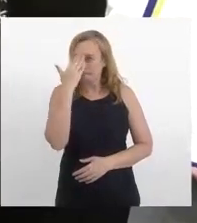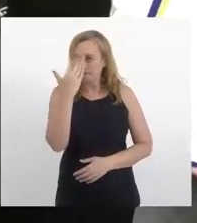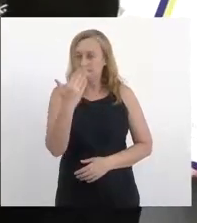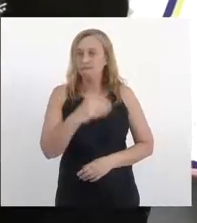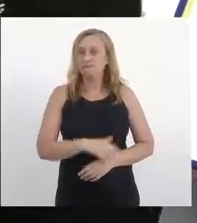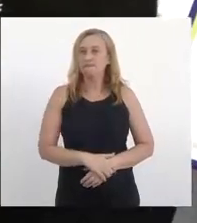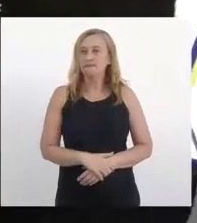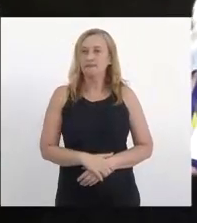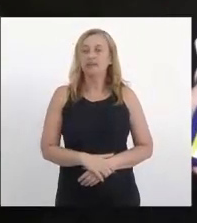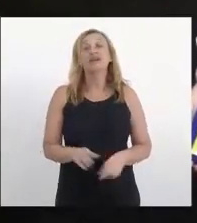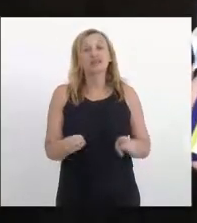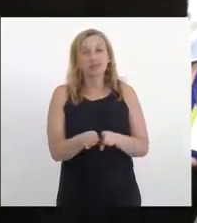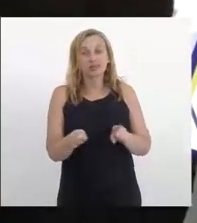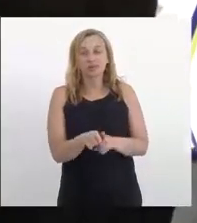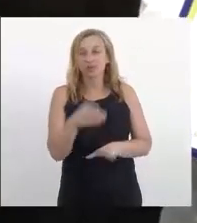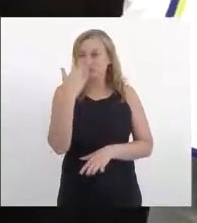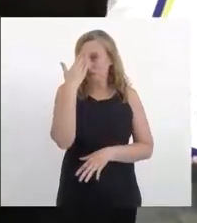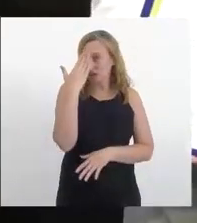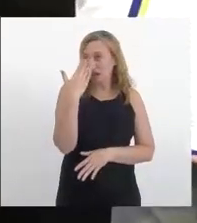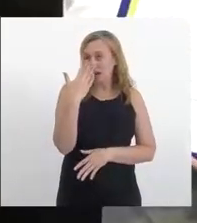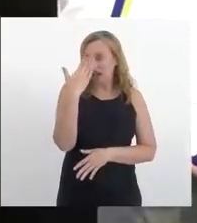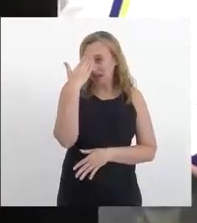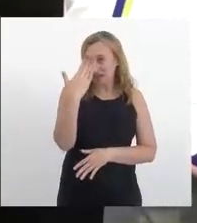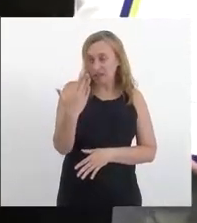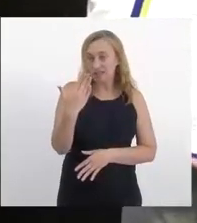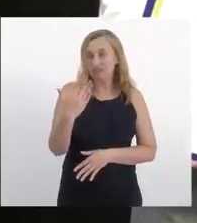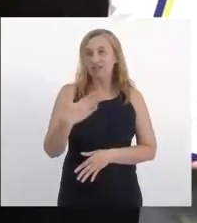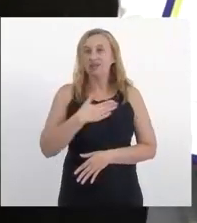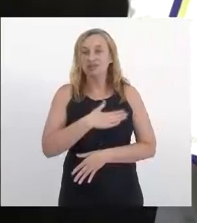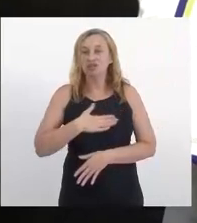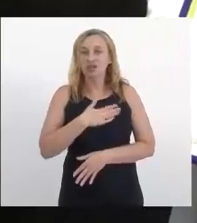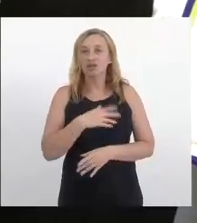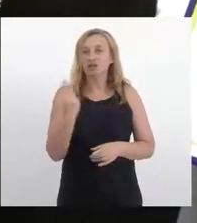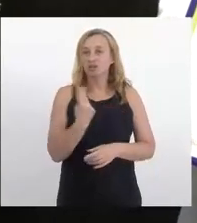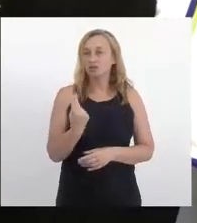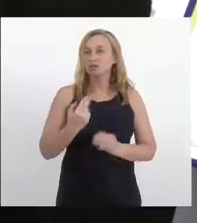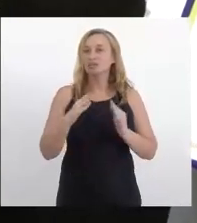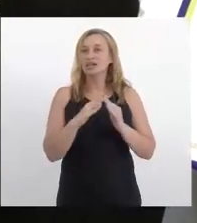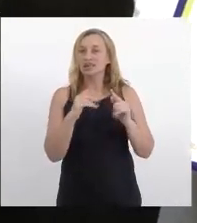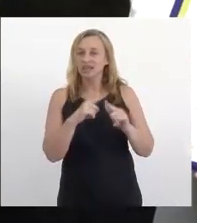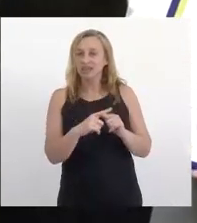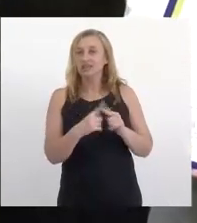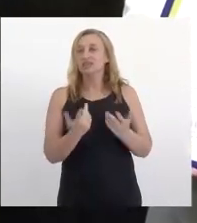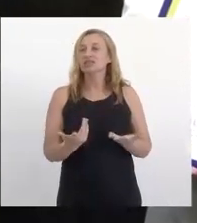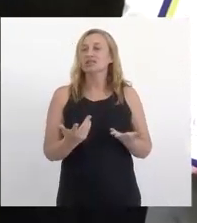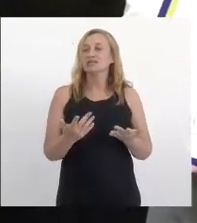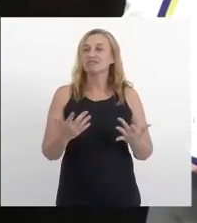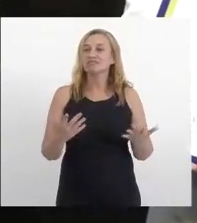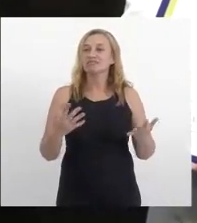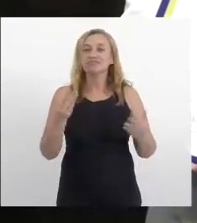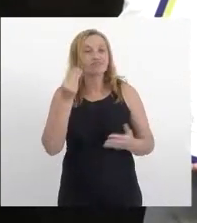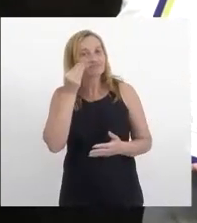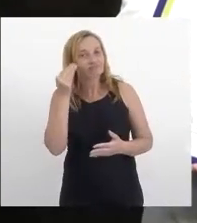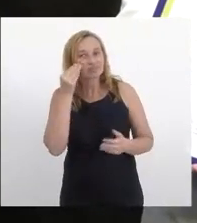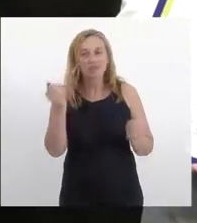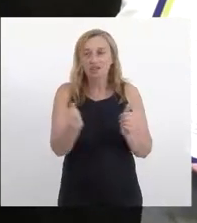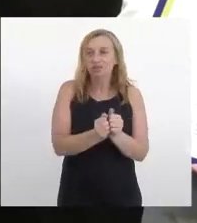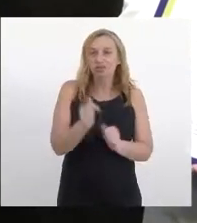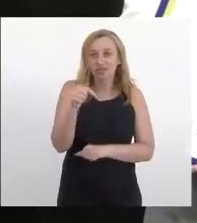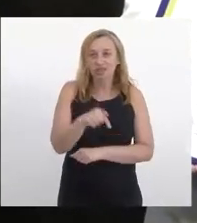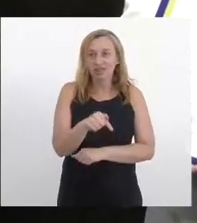obrigada. Eu também gostaria de agradecer, em nome da Igreja de Jesus Cristo dos Santos dos Últimos Dias, o privilégio e a oportunidade de estarmos